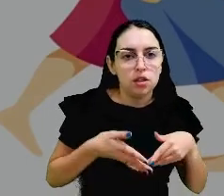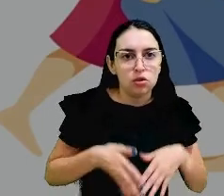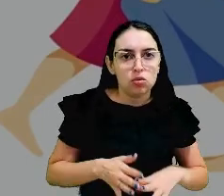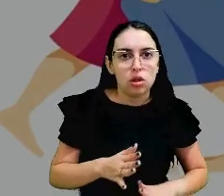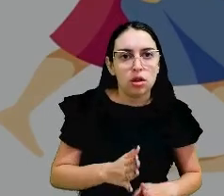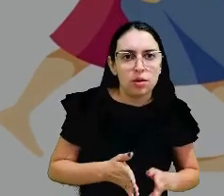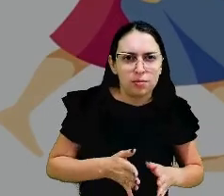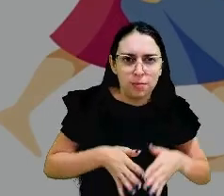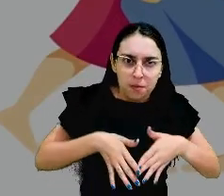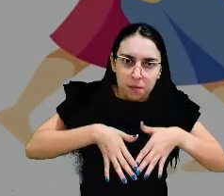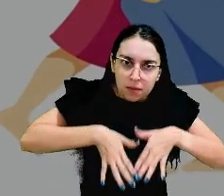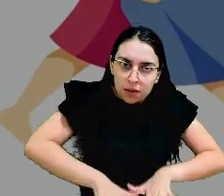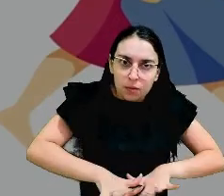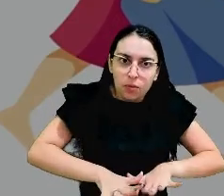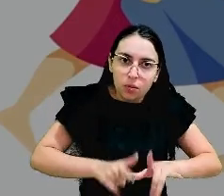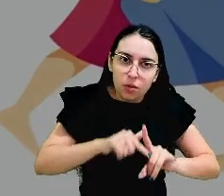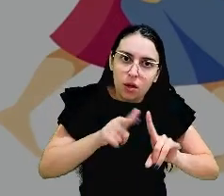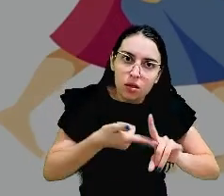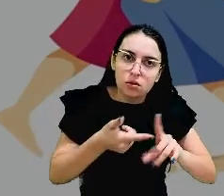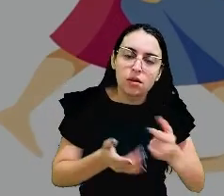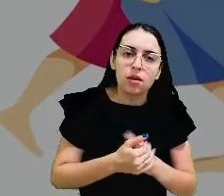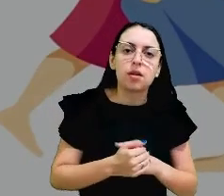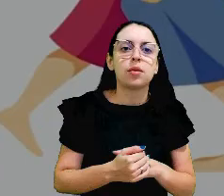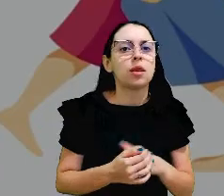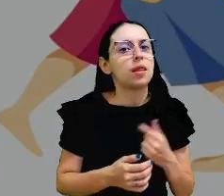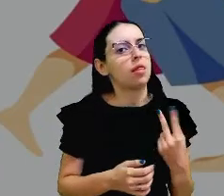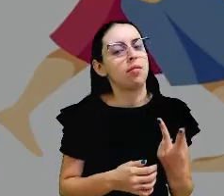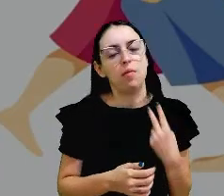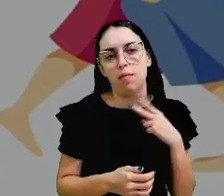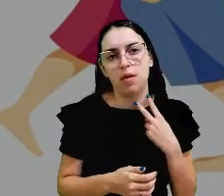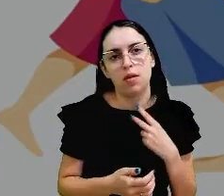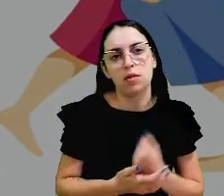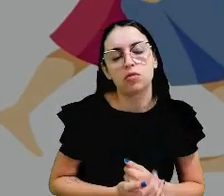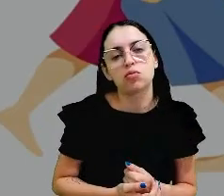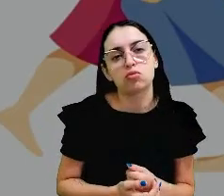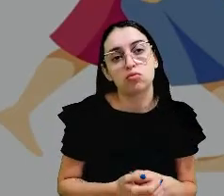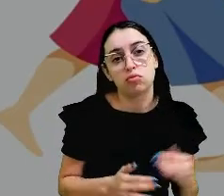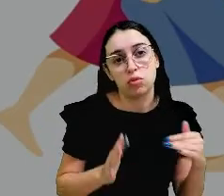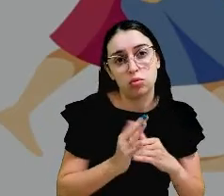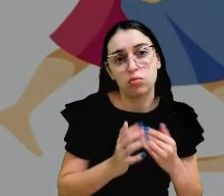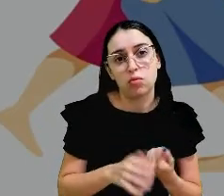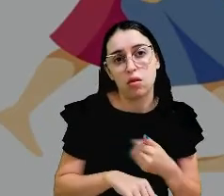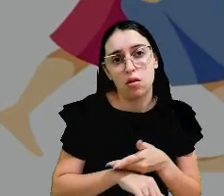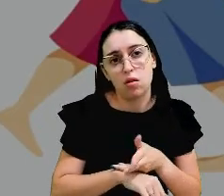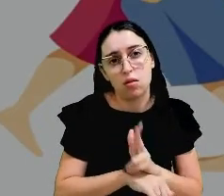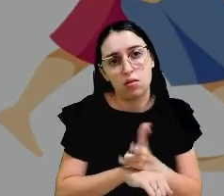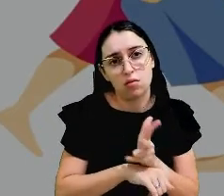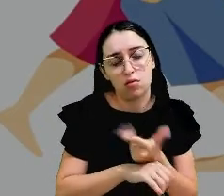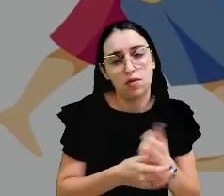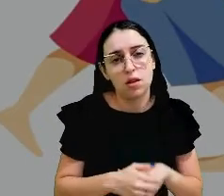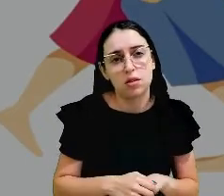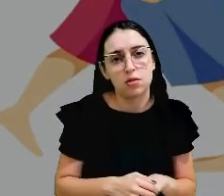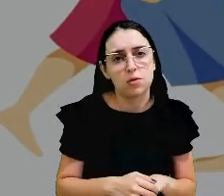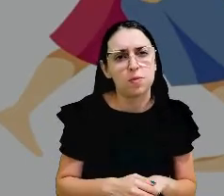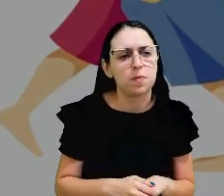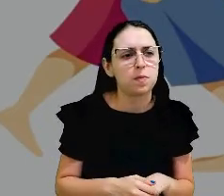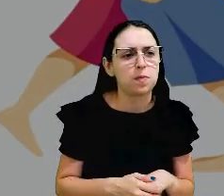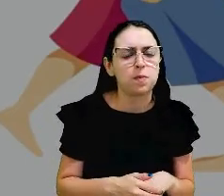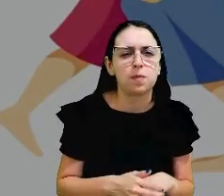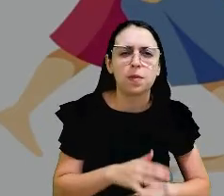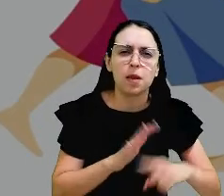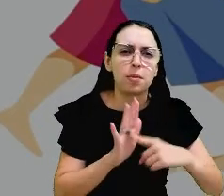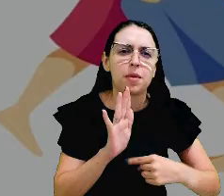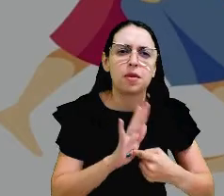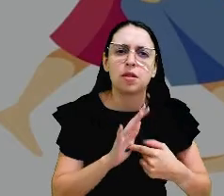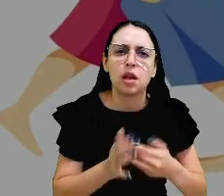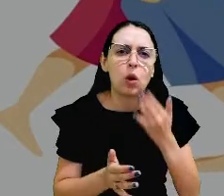e se empurra o bebê com as mãos, que foi o que aconteceu no último caso do documentário, e a proibição da mulher se alimentar, se